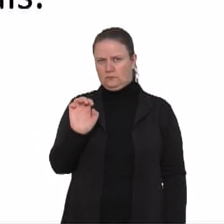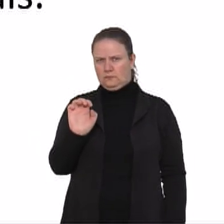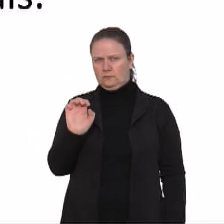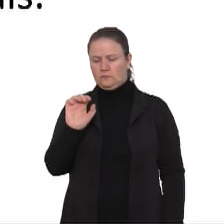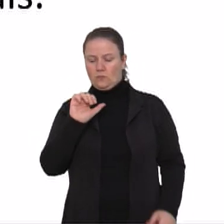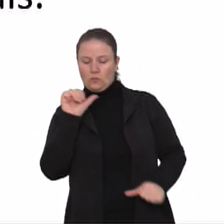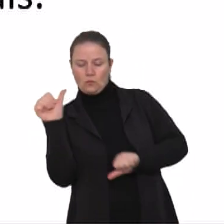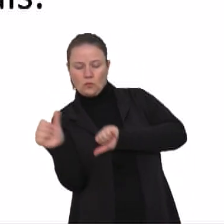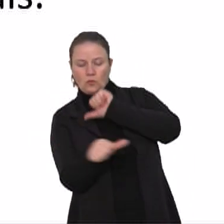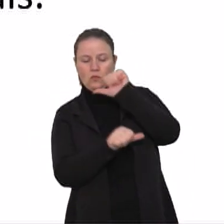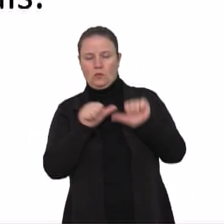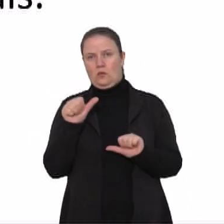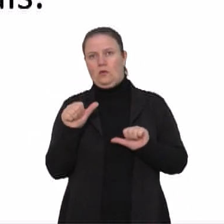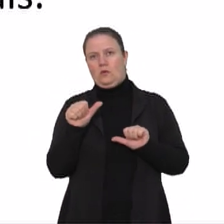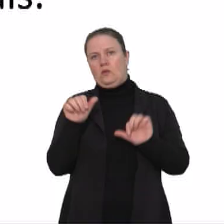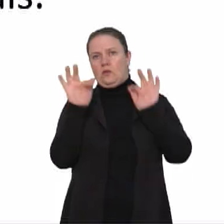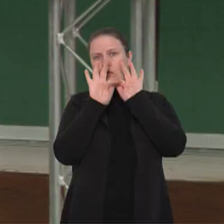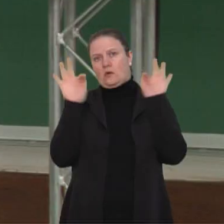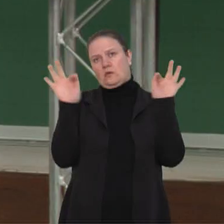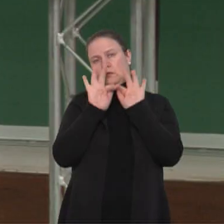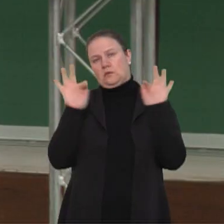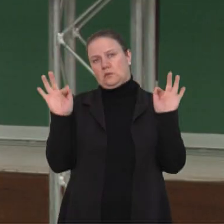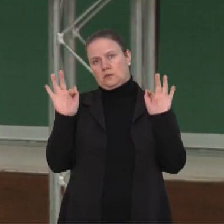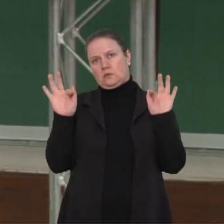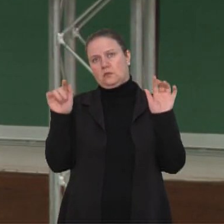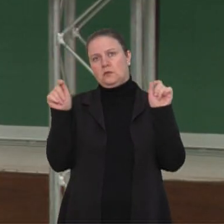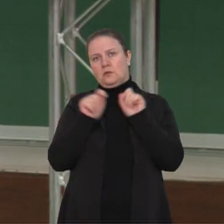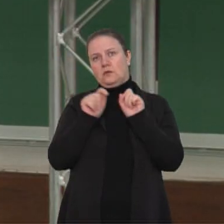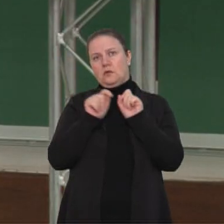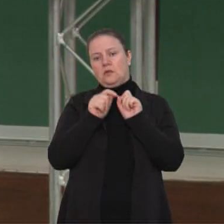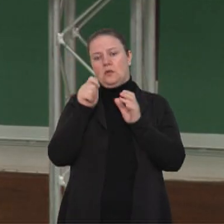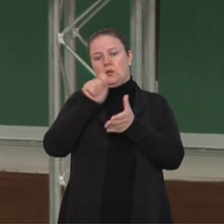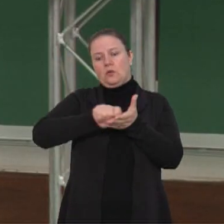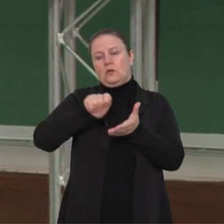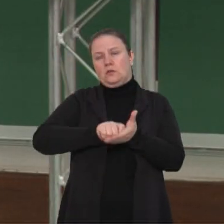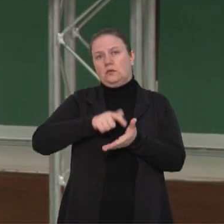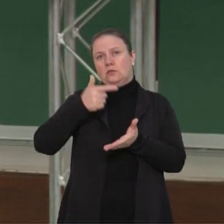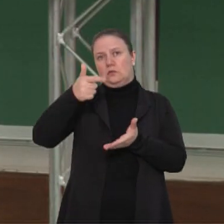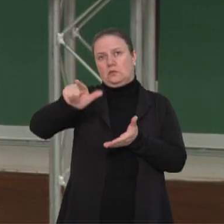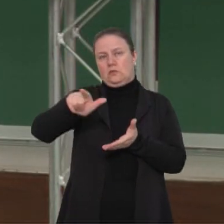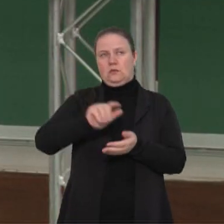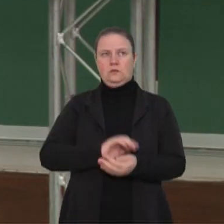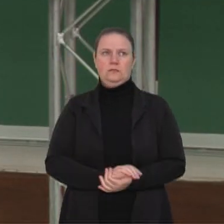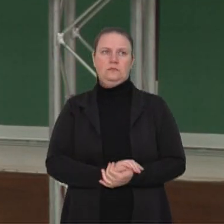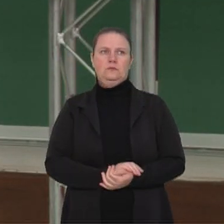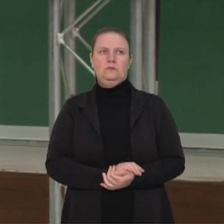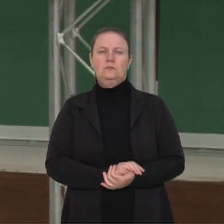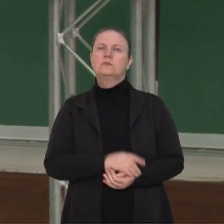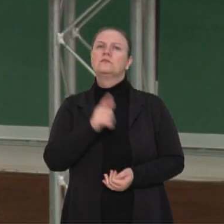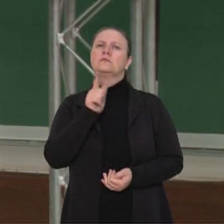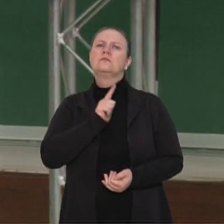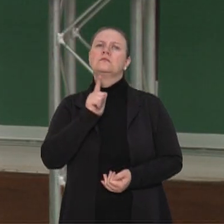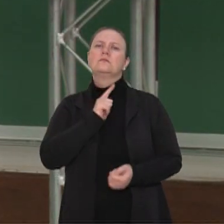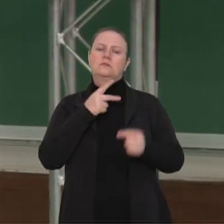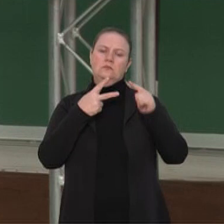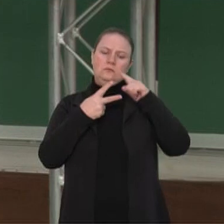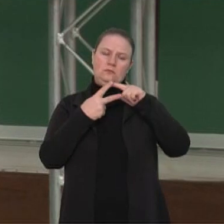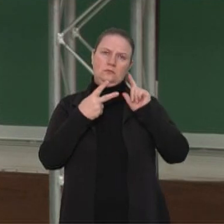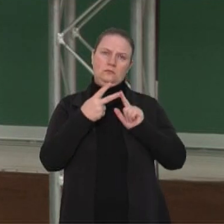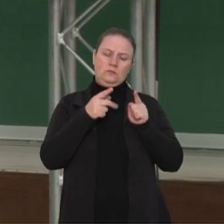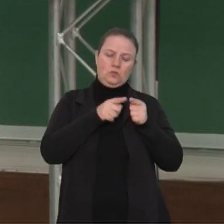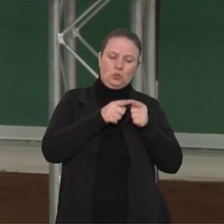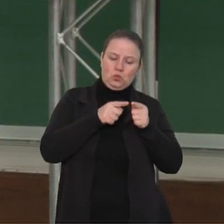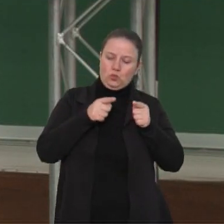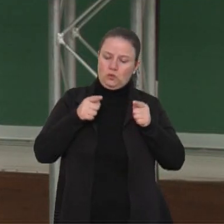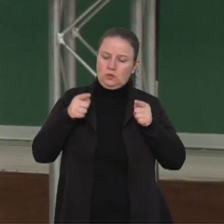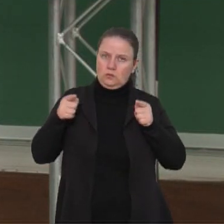aquela oração, né? Quebrar e fazer aqui, ó, separar, e eu vou ter agora 2 períodos.